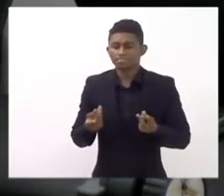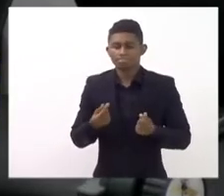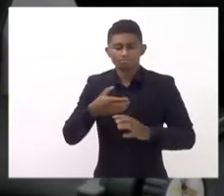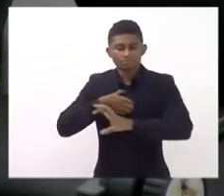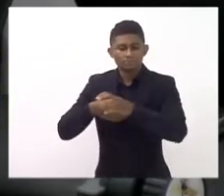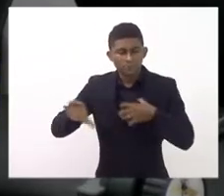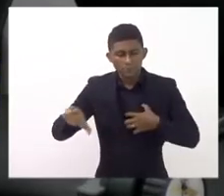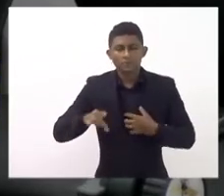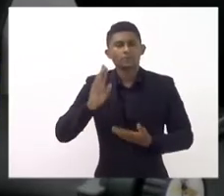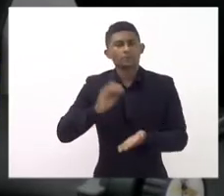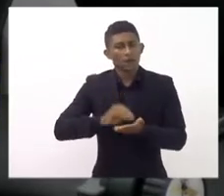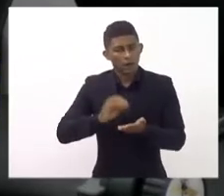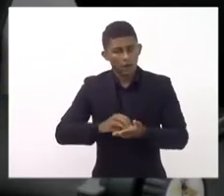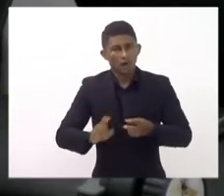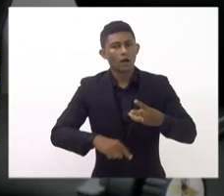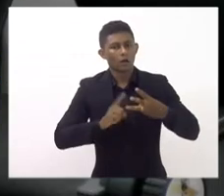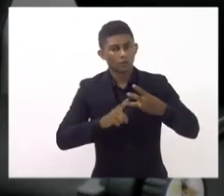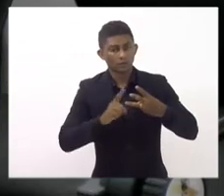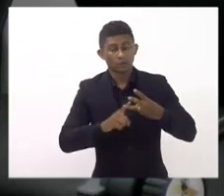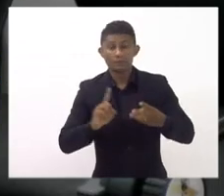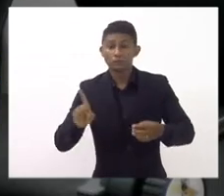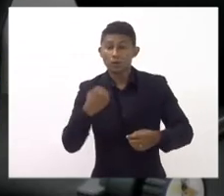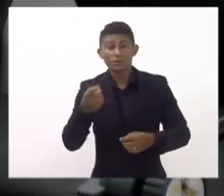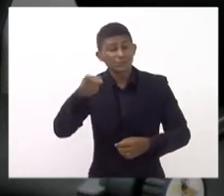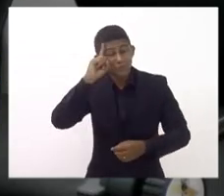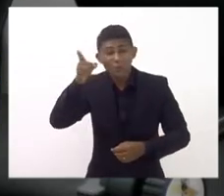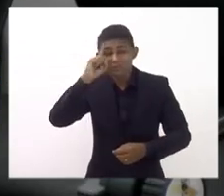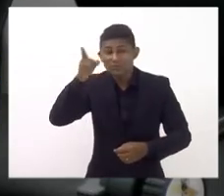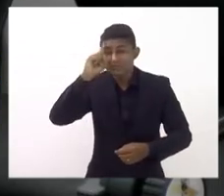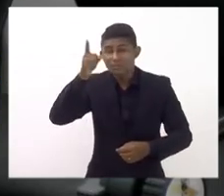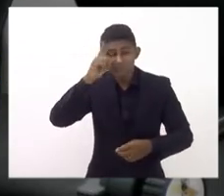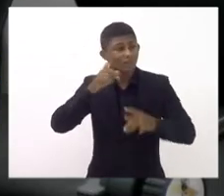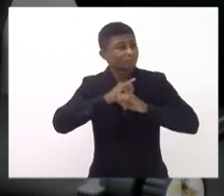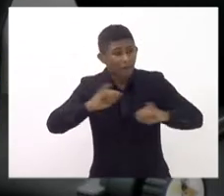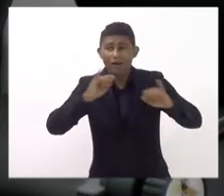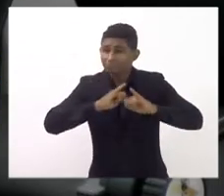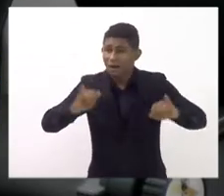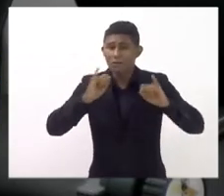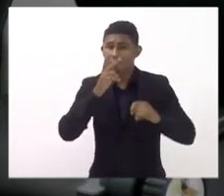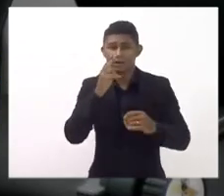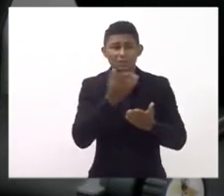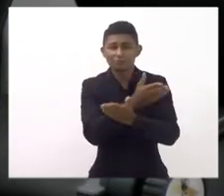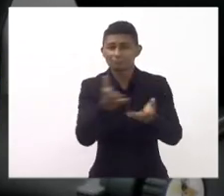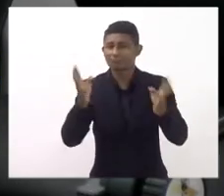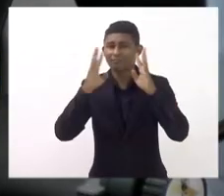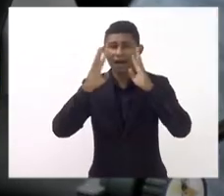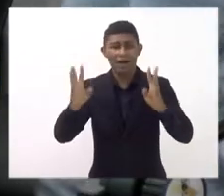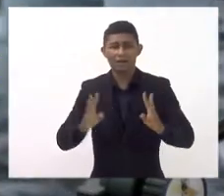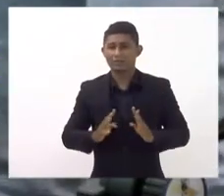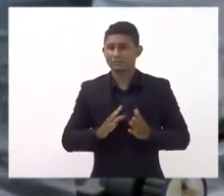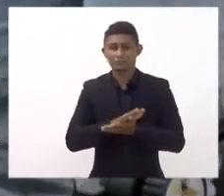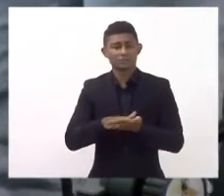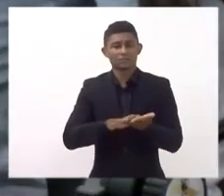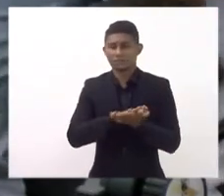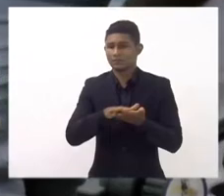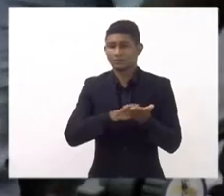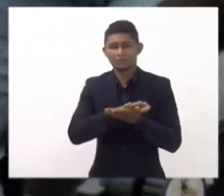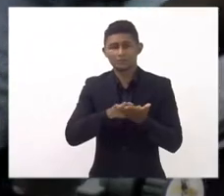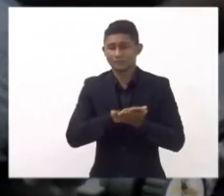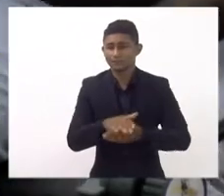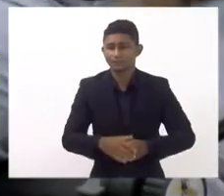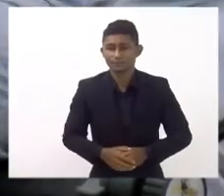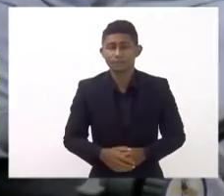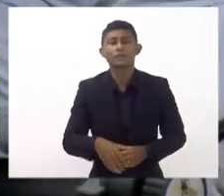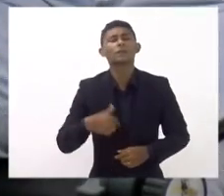que todo dia gritamos o óbvio, e todos estão surdos. Foram, ao menos, pelo que eu